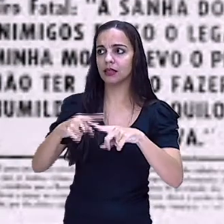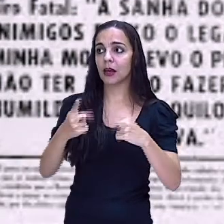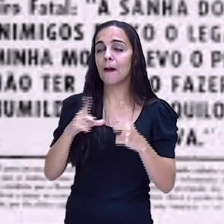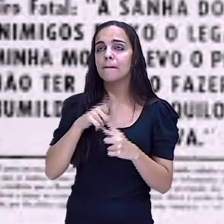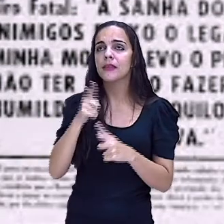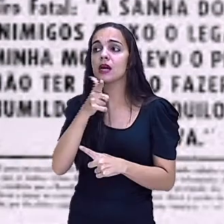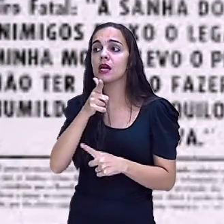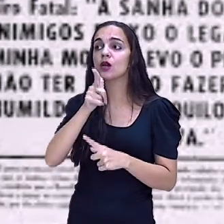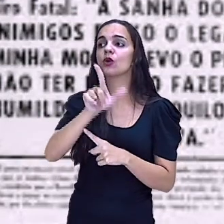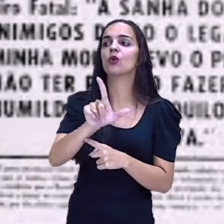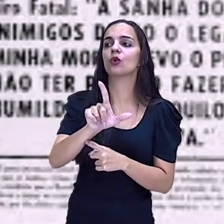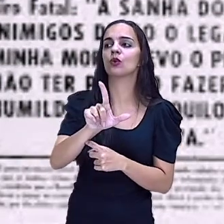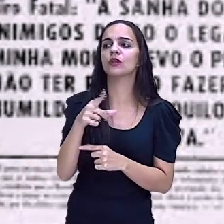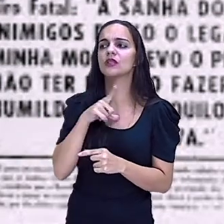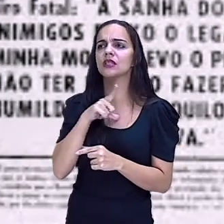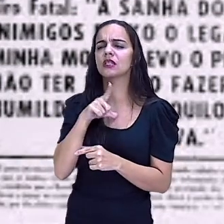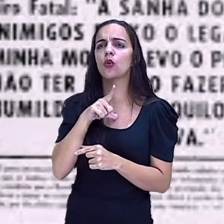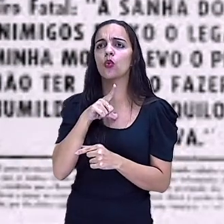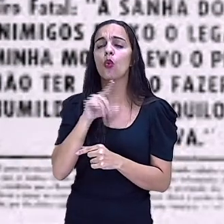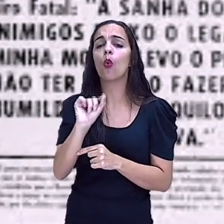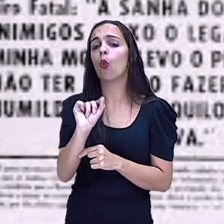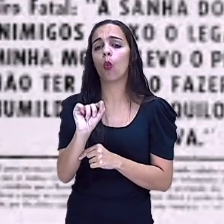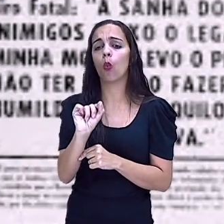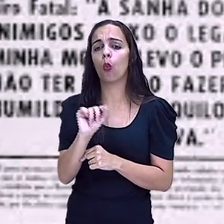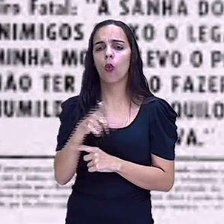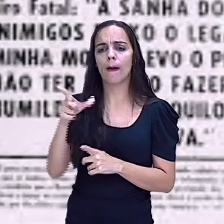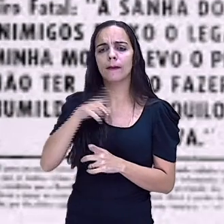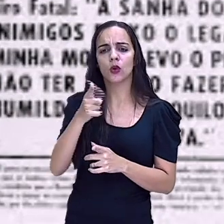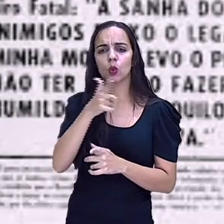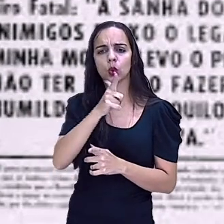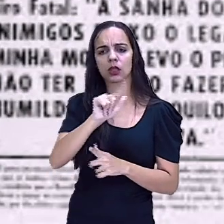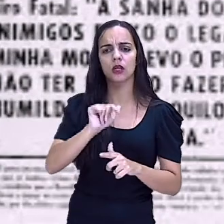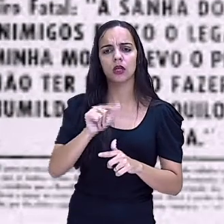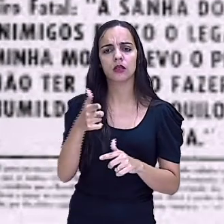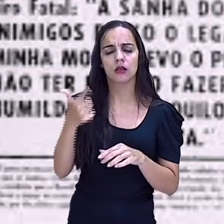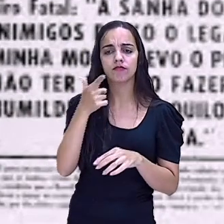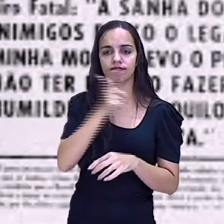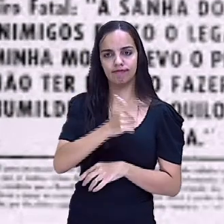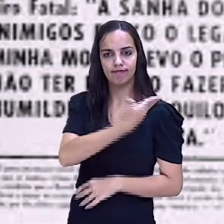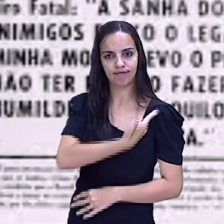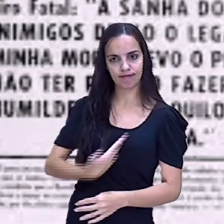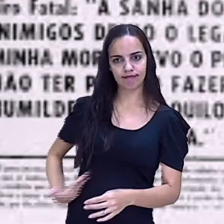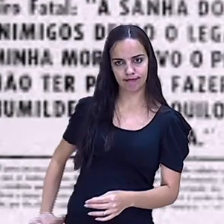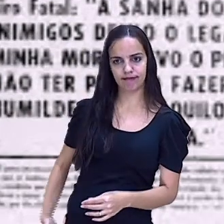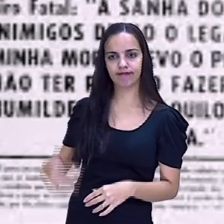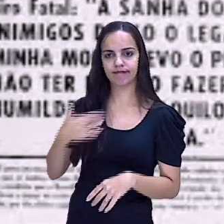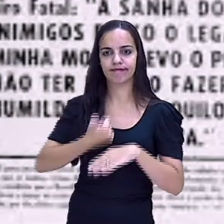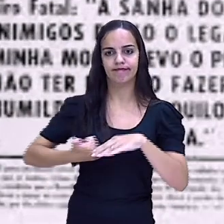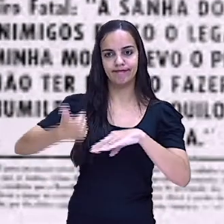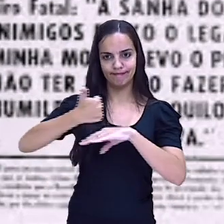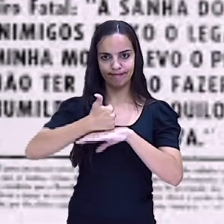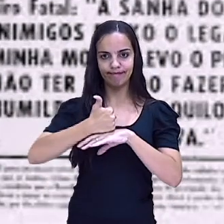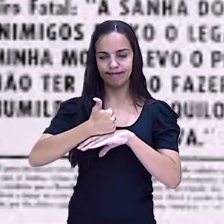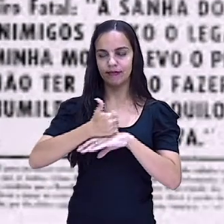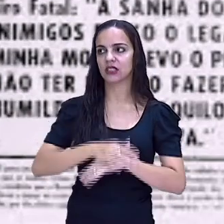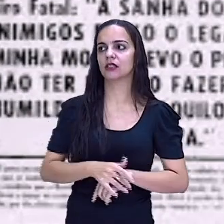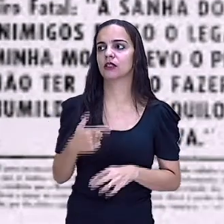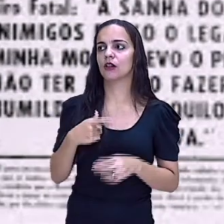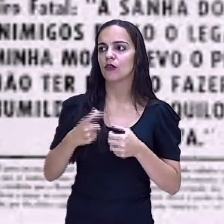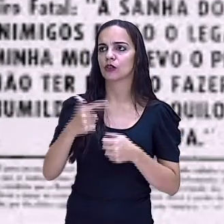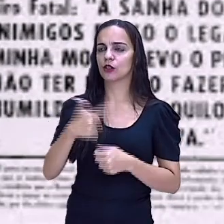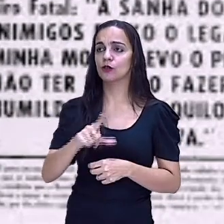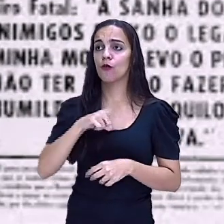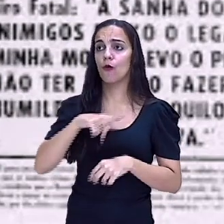ele tem um ultimato dos militares e é obrigado a renunciar. Vem a redemocratização do